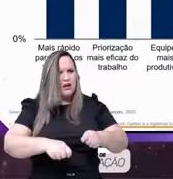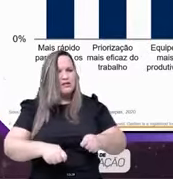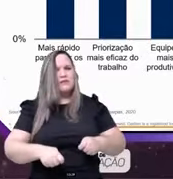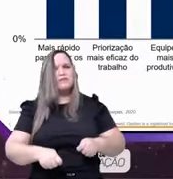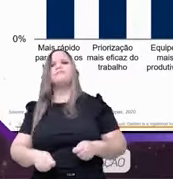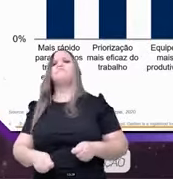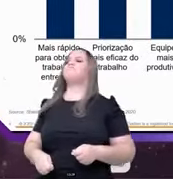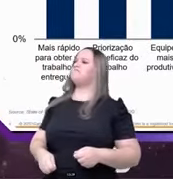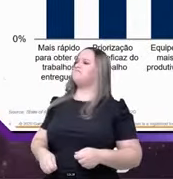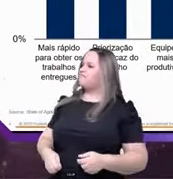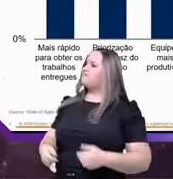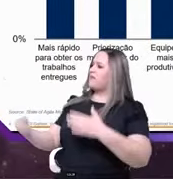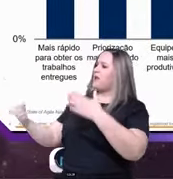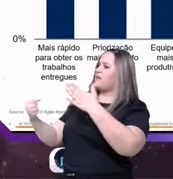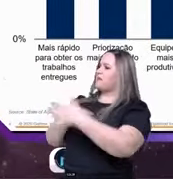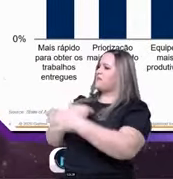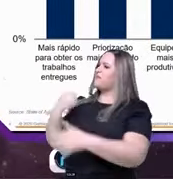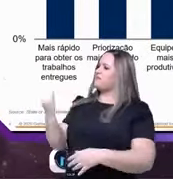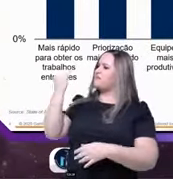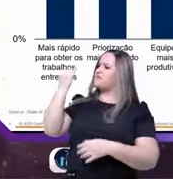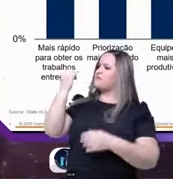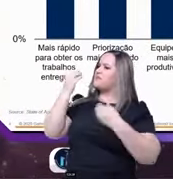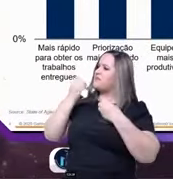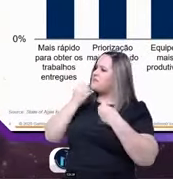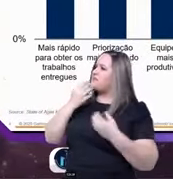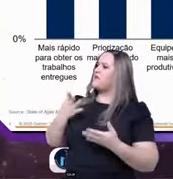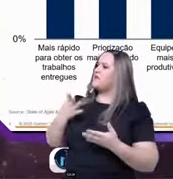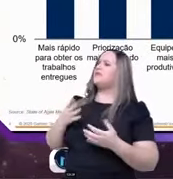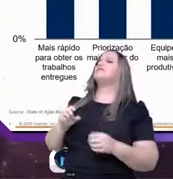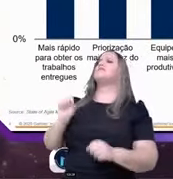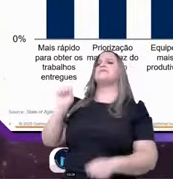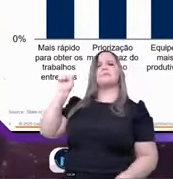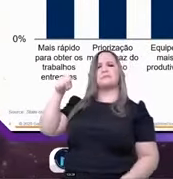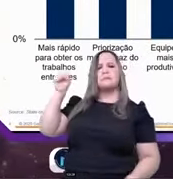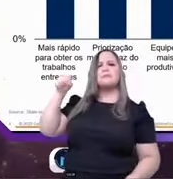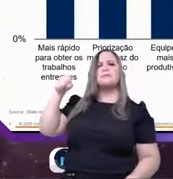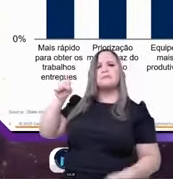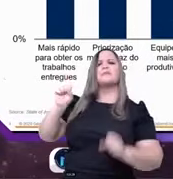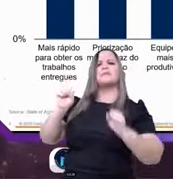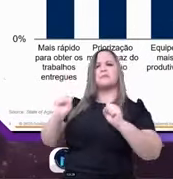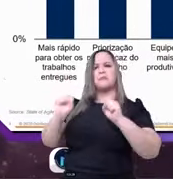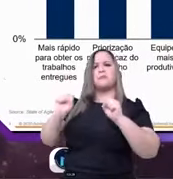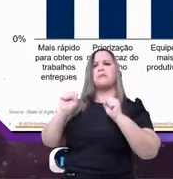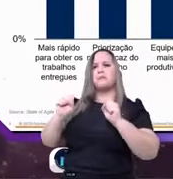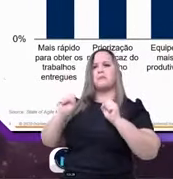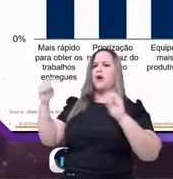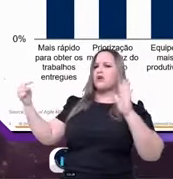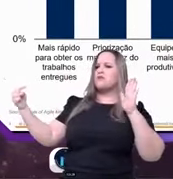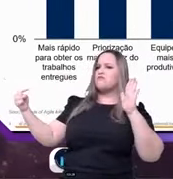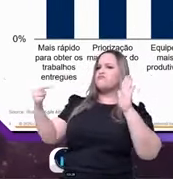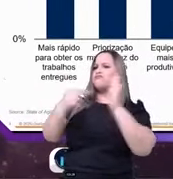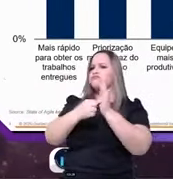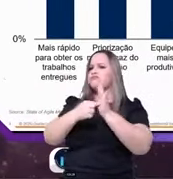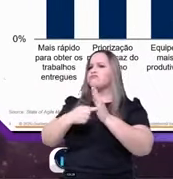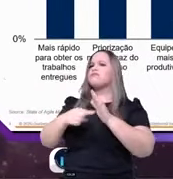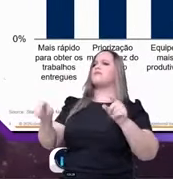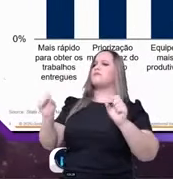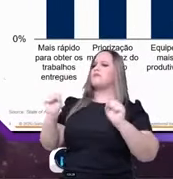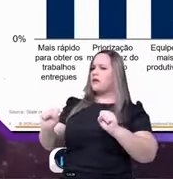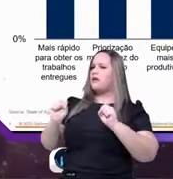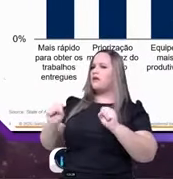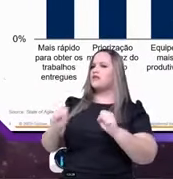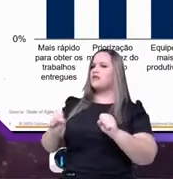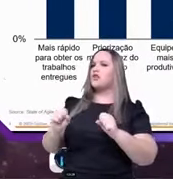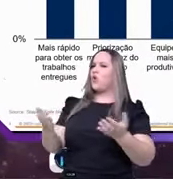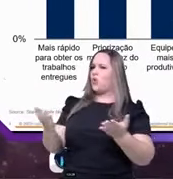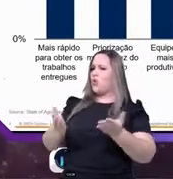Ótima pergunta, Tíssimo. Sim, elas podem ser atingidas em organizações e hoje já são atingidas. Na